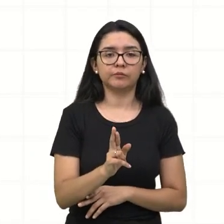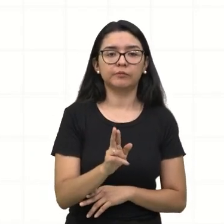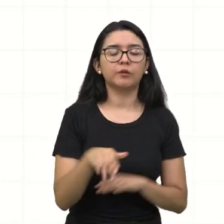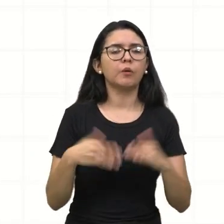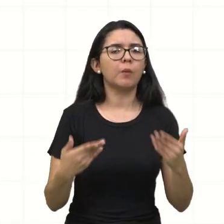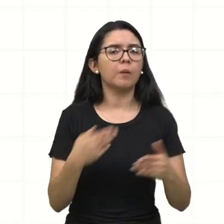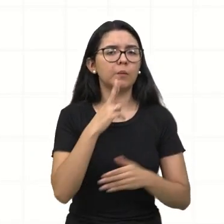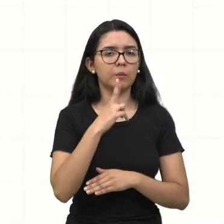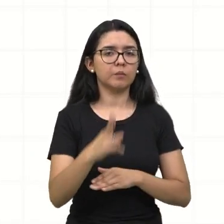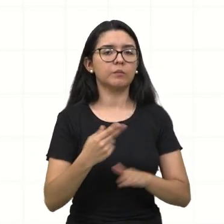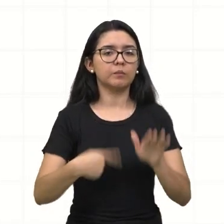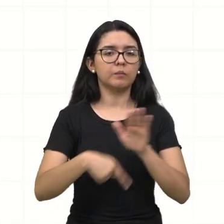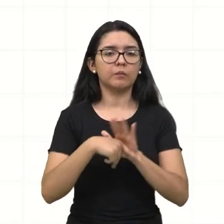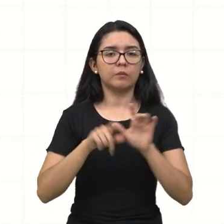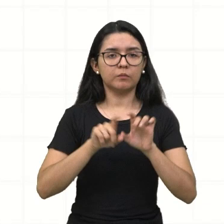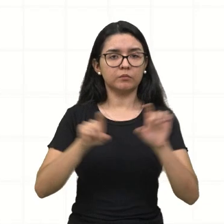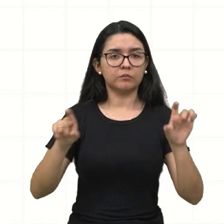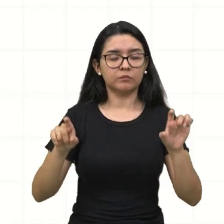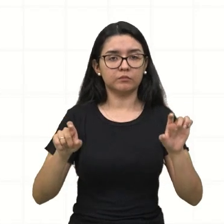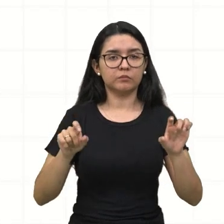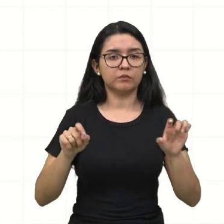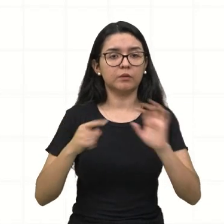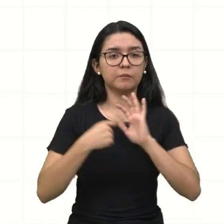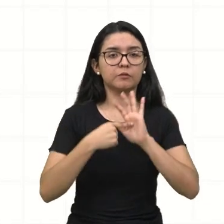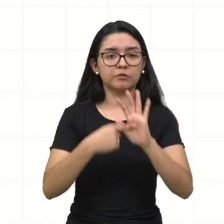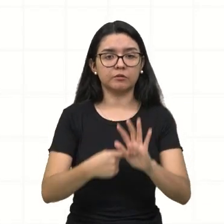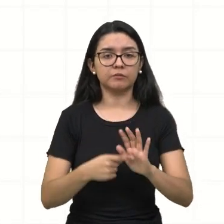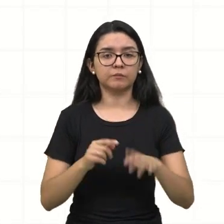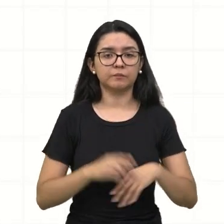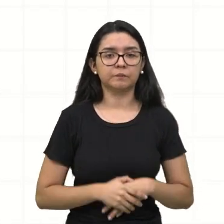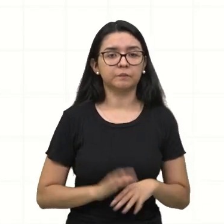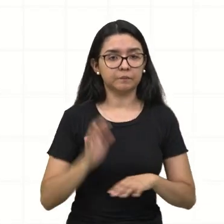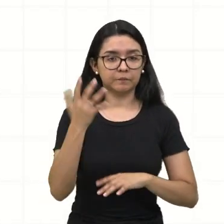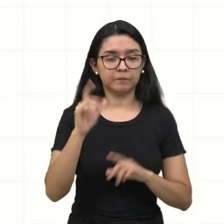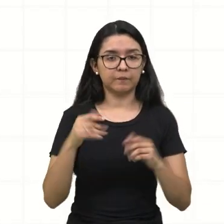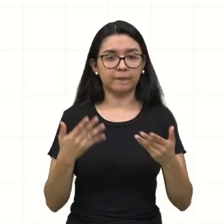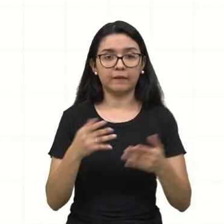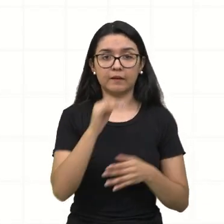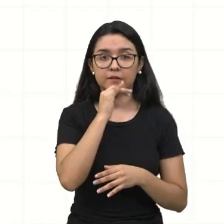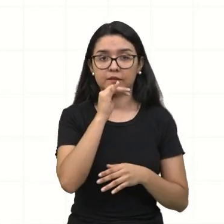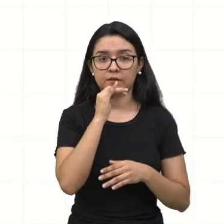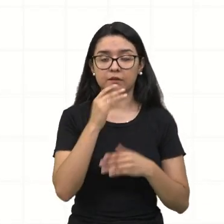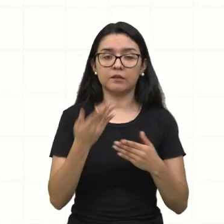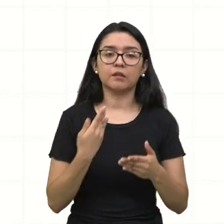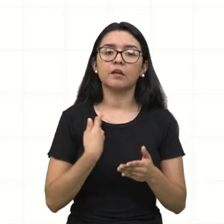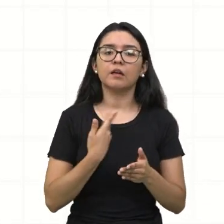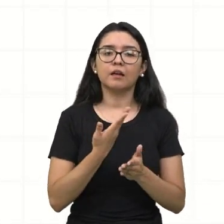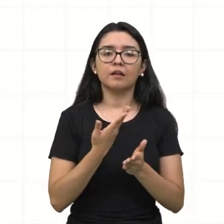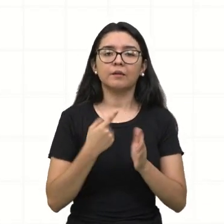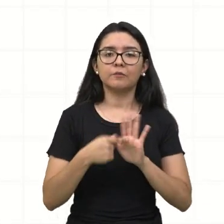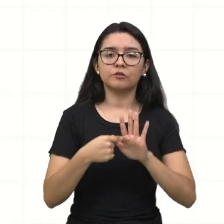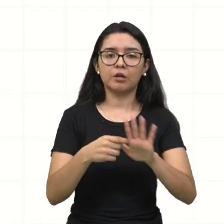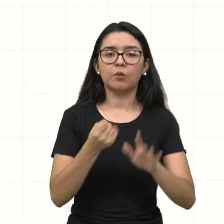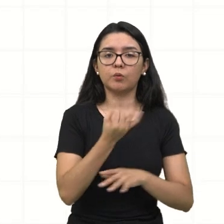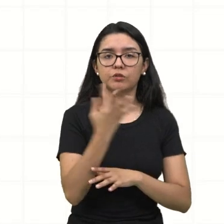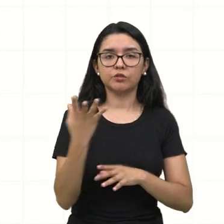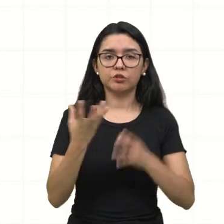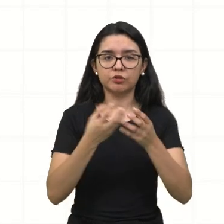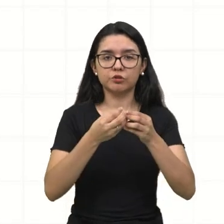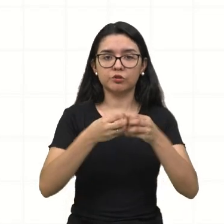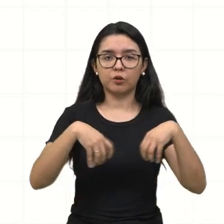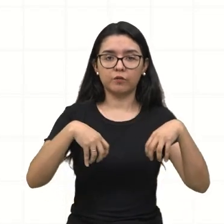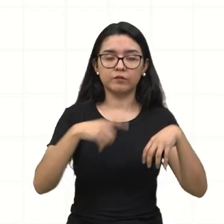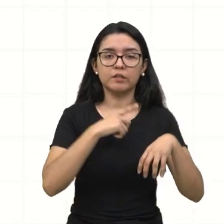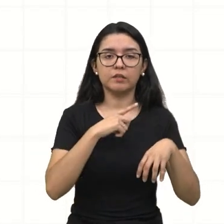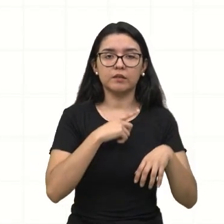de eventos que tem o fenômeno. No caso aqui, nós estamos, o fenômeno estudado aqui, no caso, é a quantidade de ovos que há